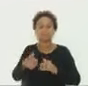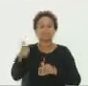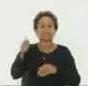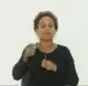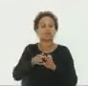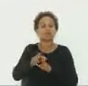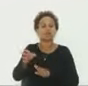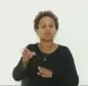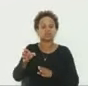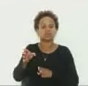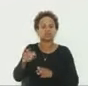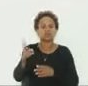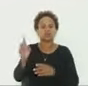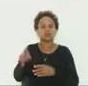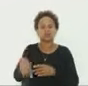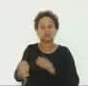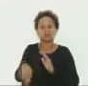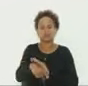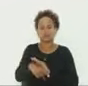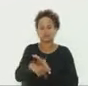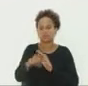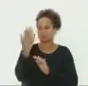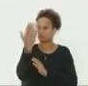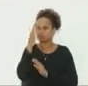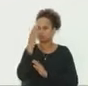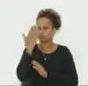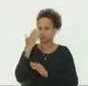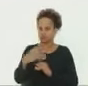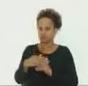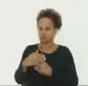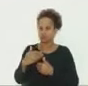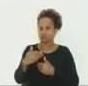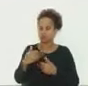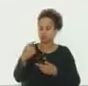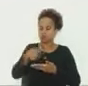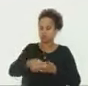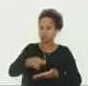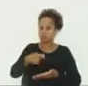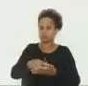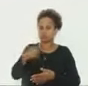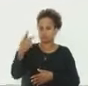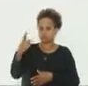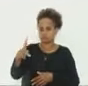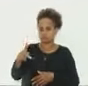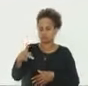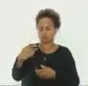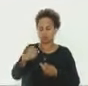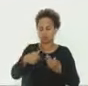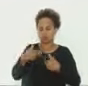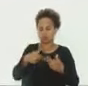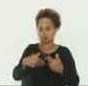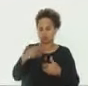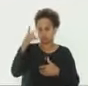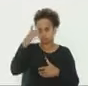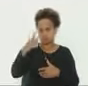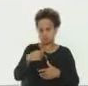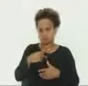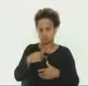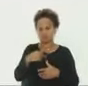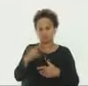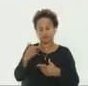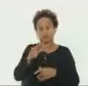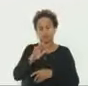dá para o espelho. Lute por si, cuide de si. Essa é a mudança que fez tudo ter mudado.